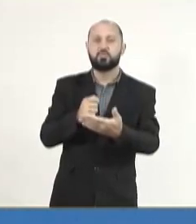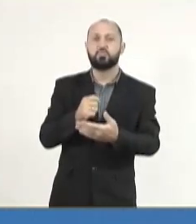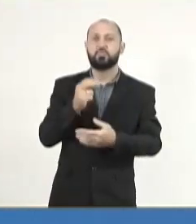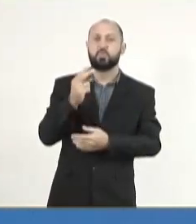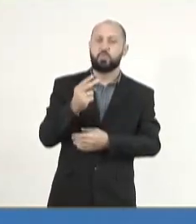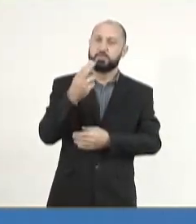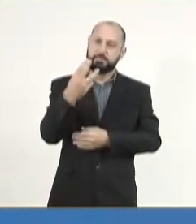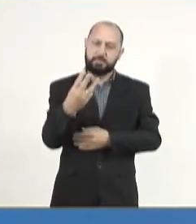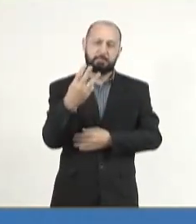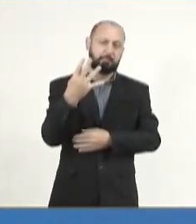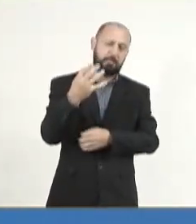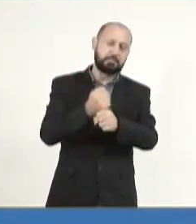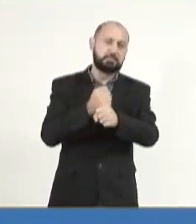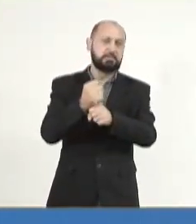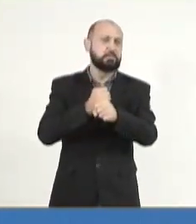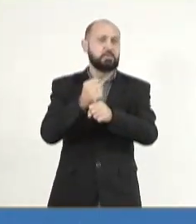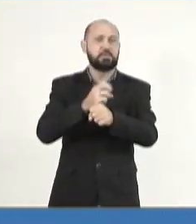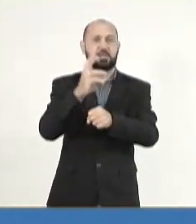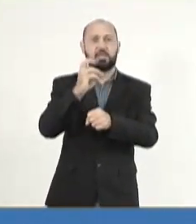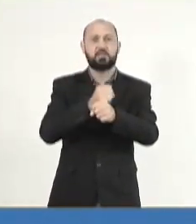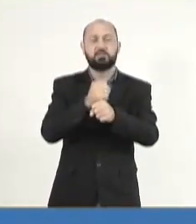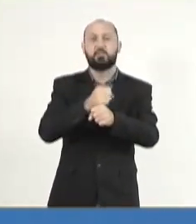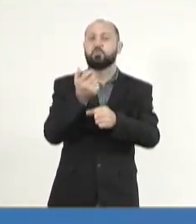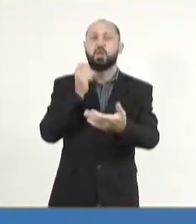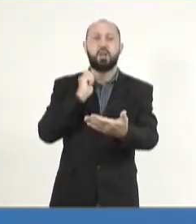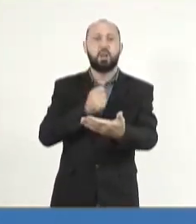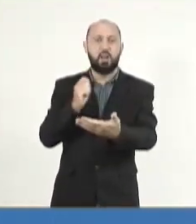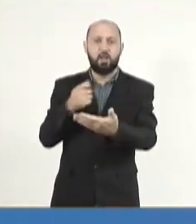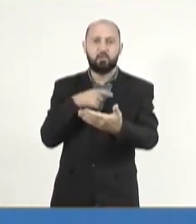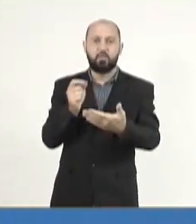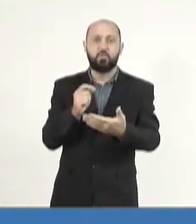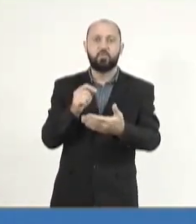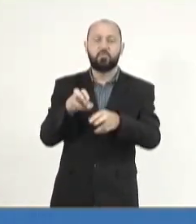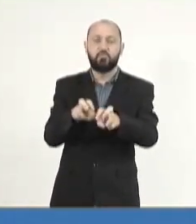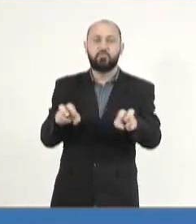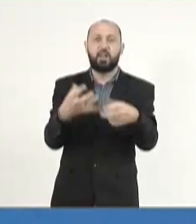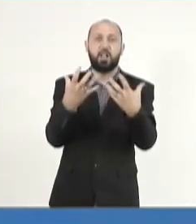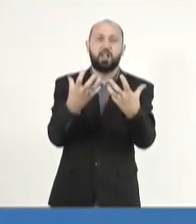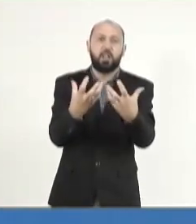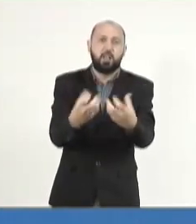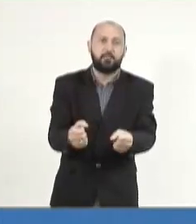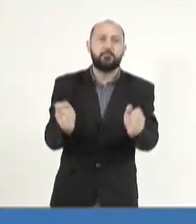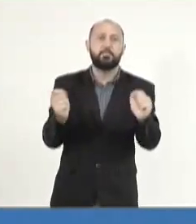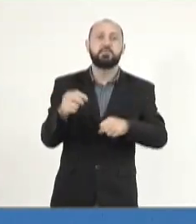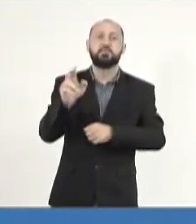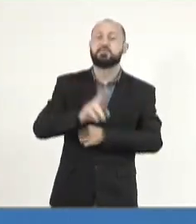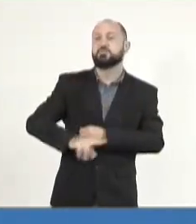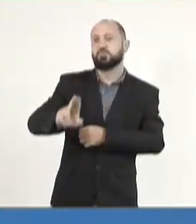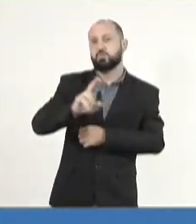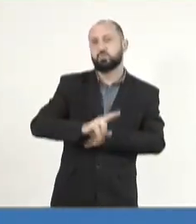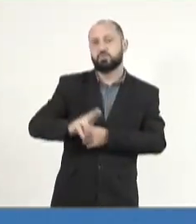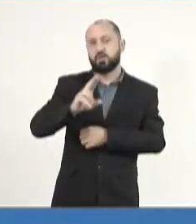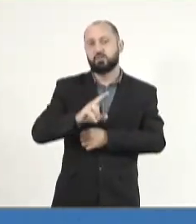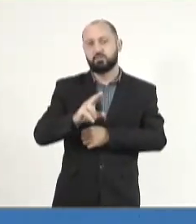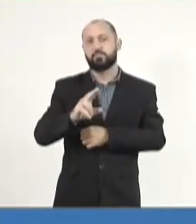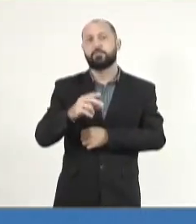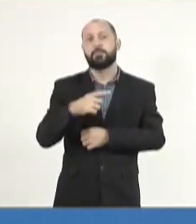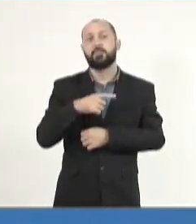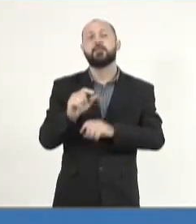3, 4 anos, chegou a ter 5 anos sem ter um leilão, os veículos se acabam no pátio, poderia ser utilizado e